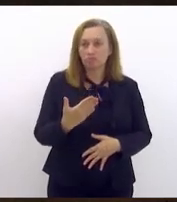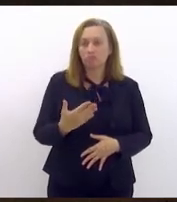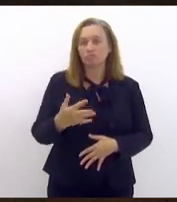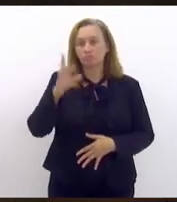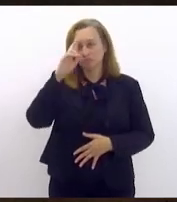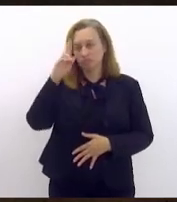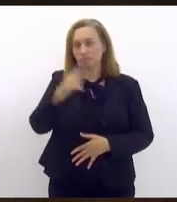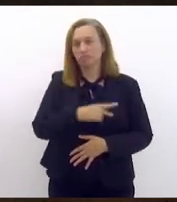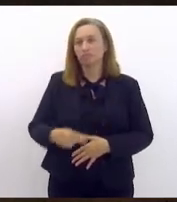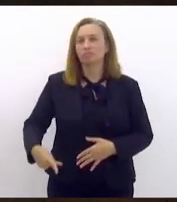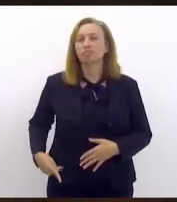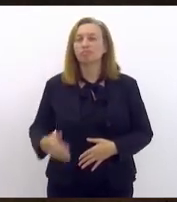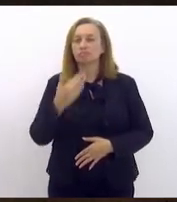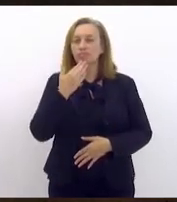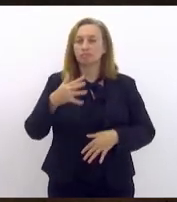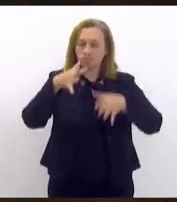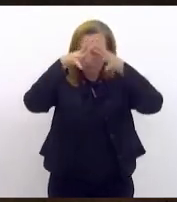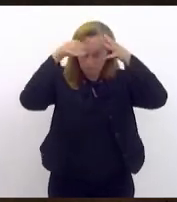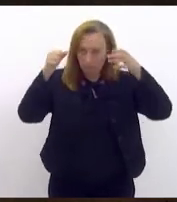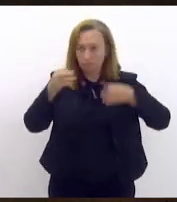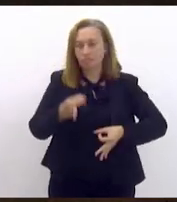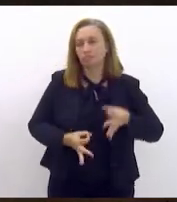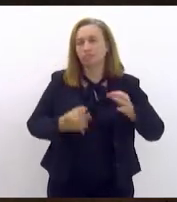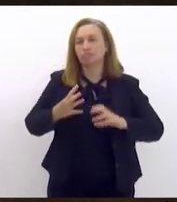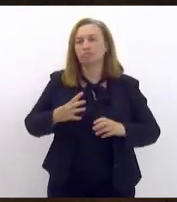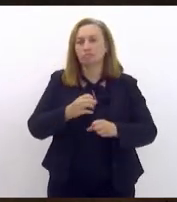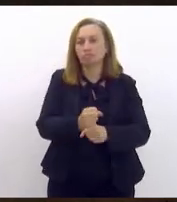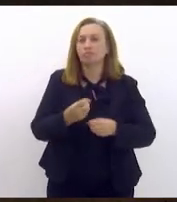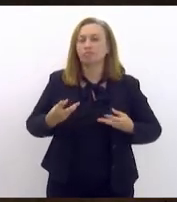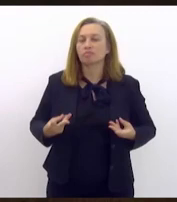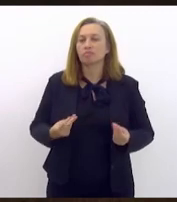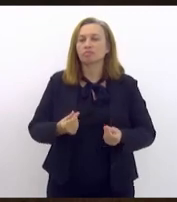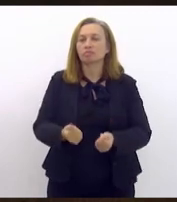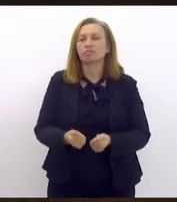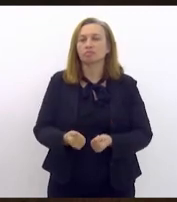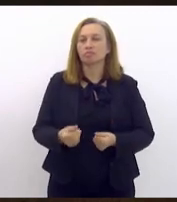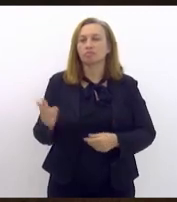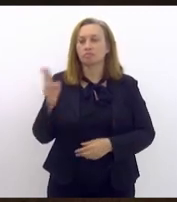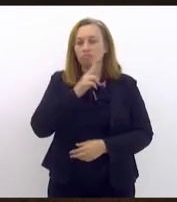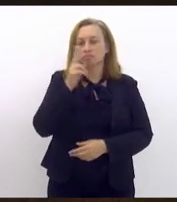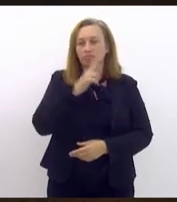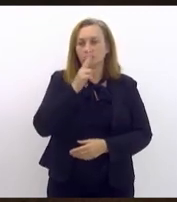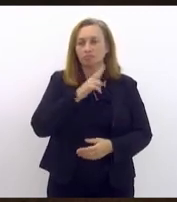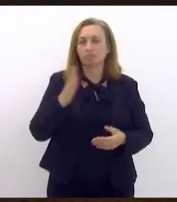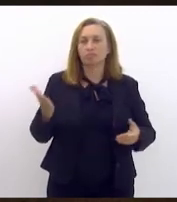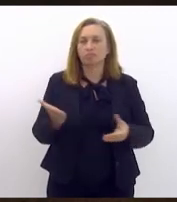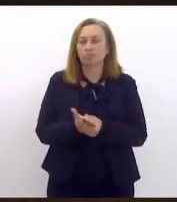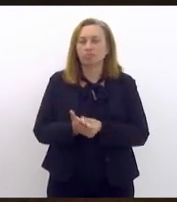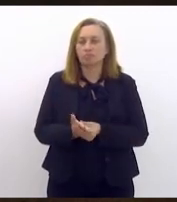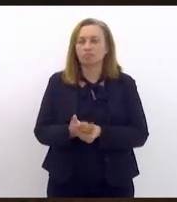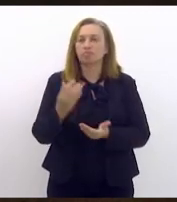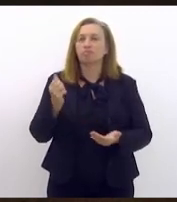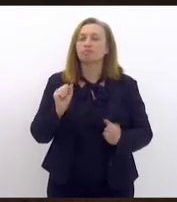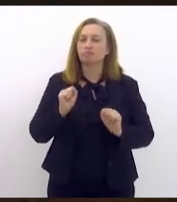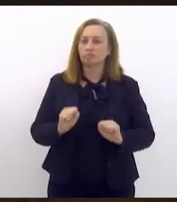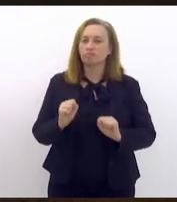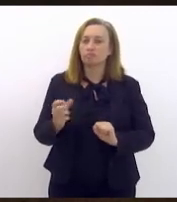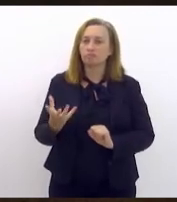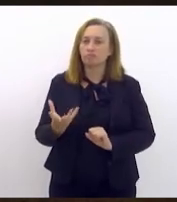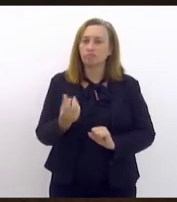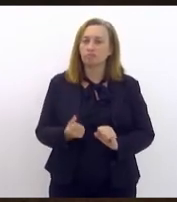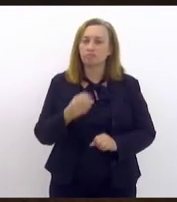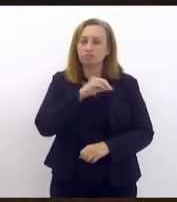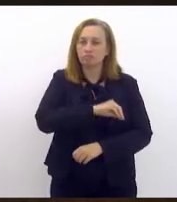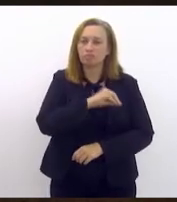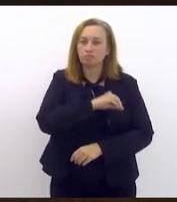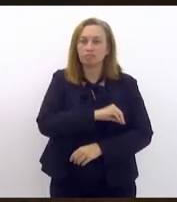Excelência, pedir para que o Tribunal de Contas se sensibilize e acelere esse processo e que eles possam receber o seu